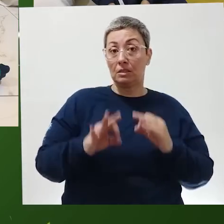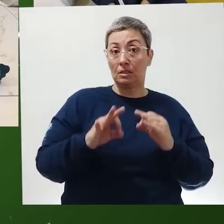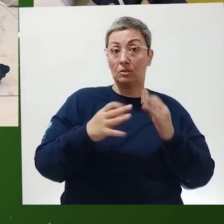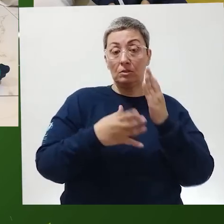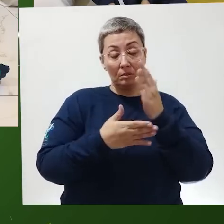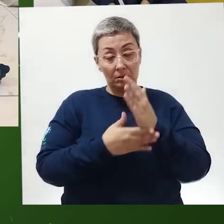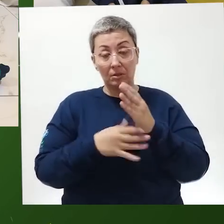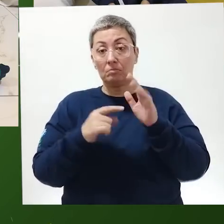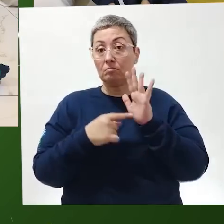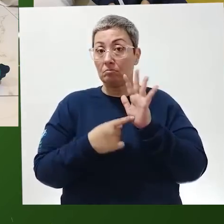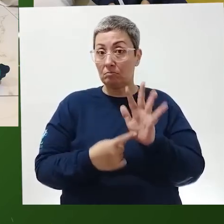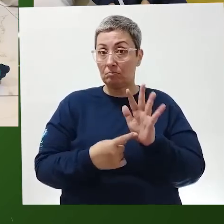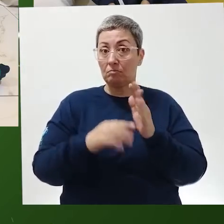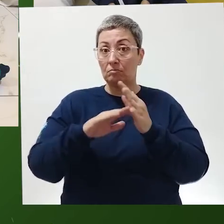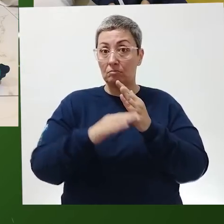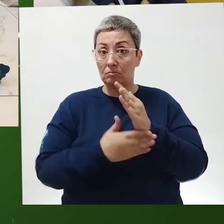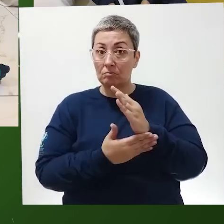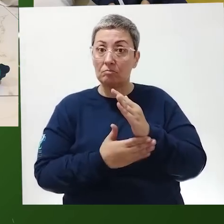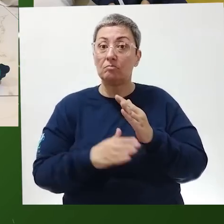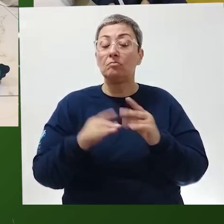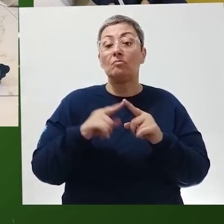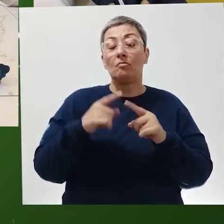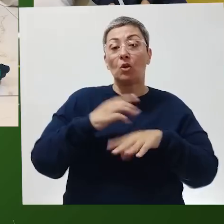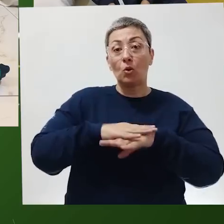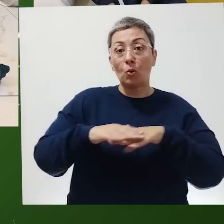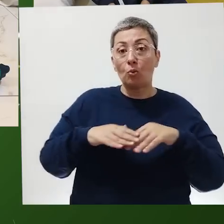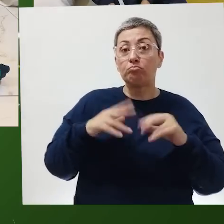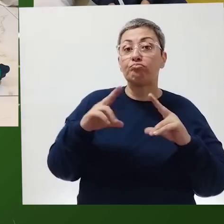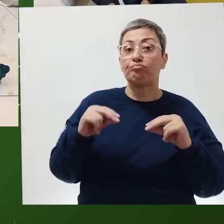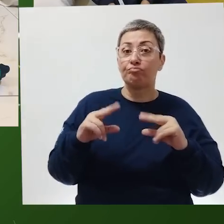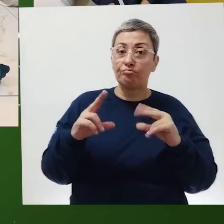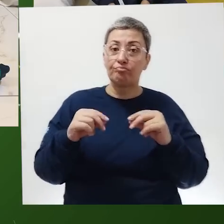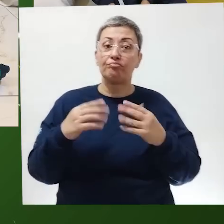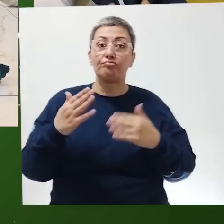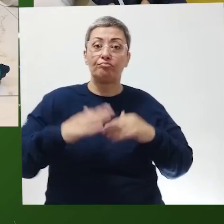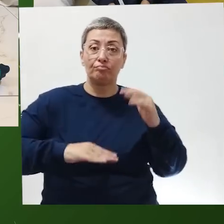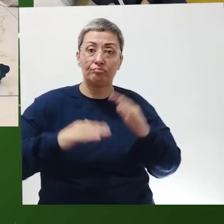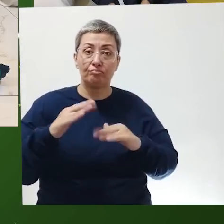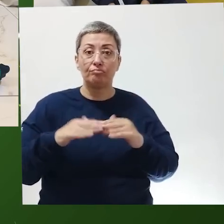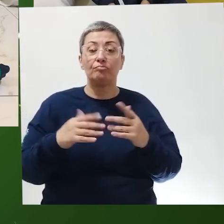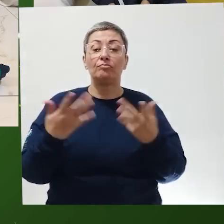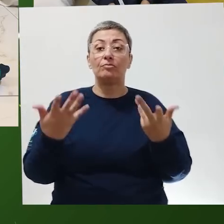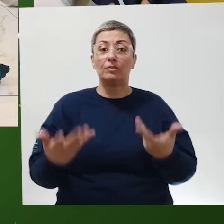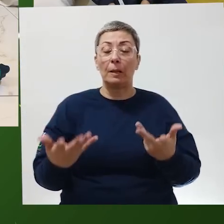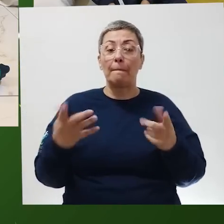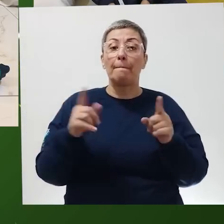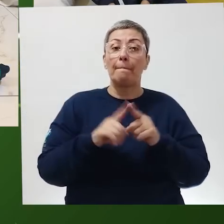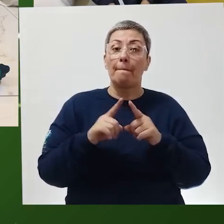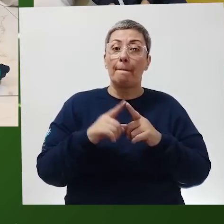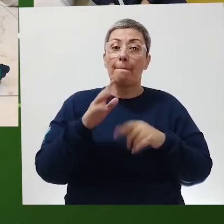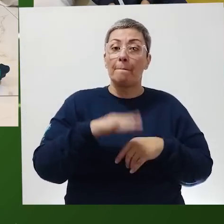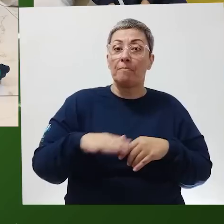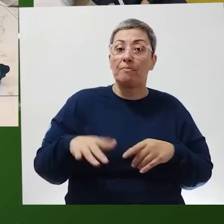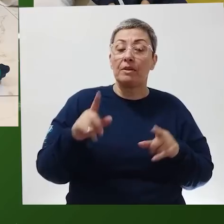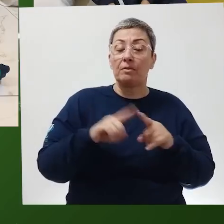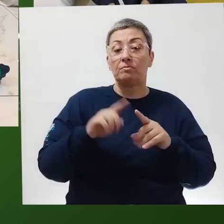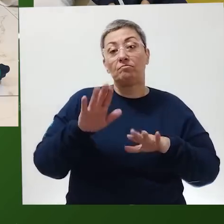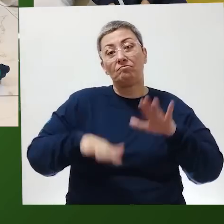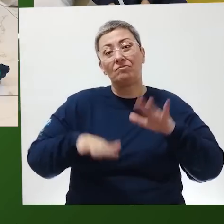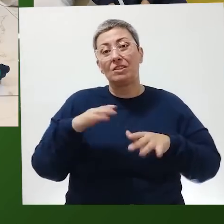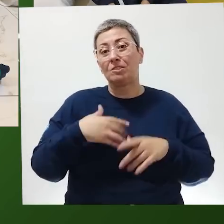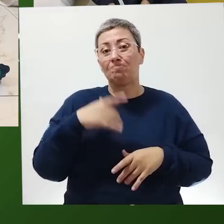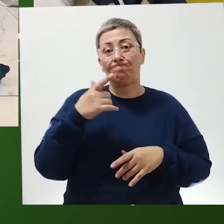sempre vamos mostrar, sempre vamos conversar com a criança nessa atividade. Então essa criança às vezes